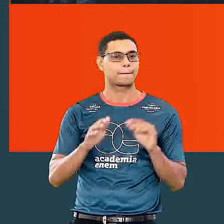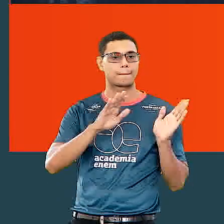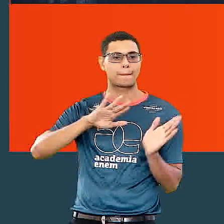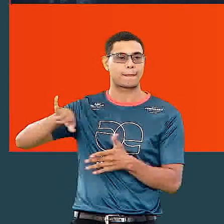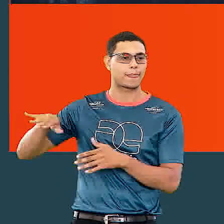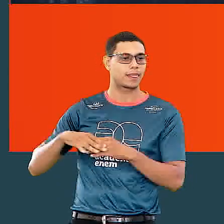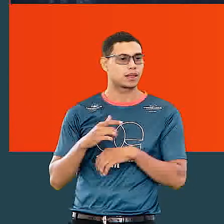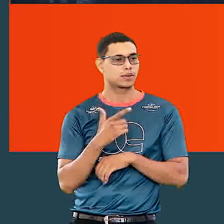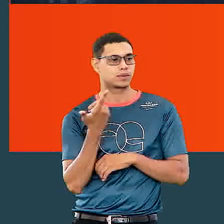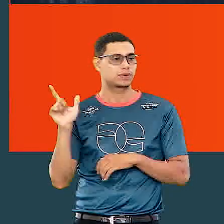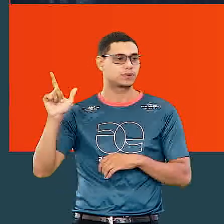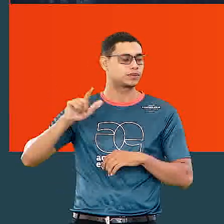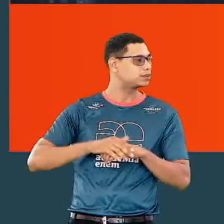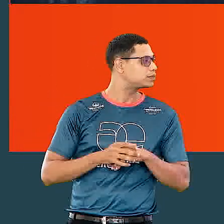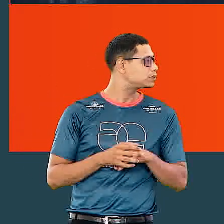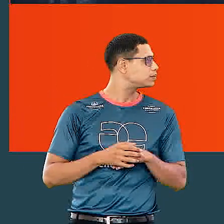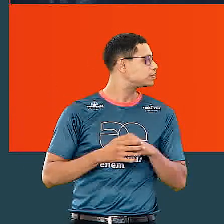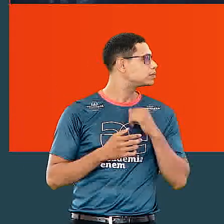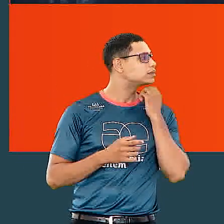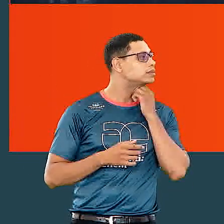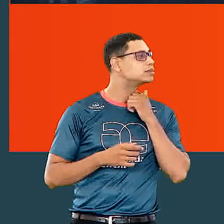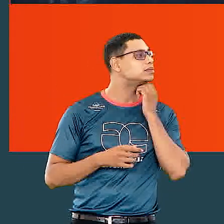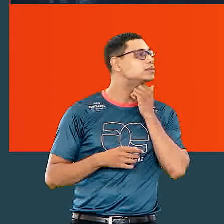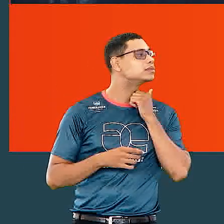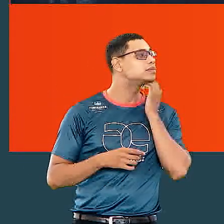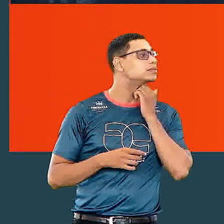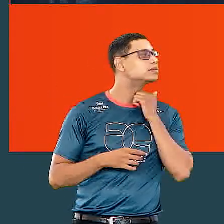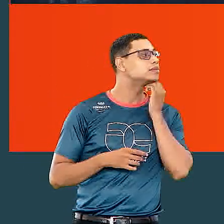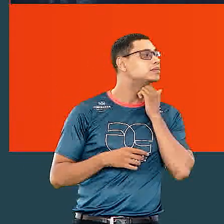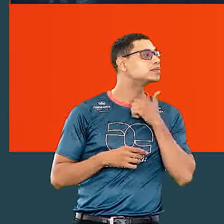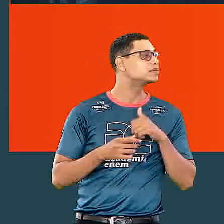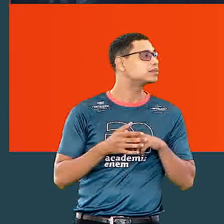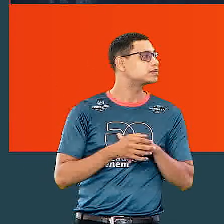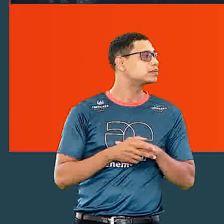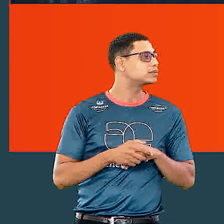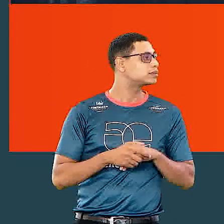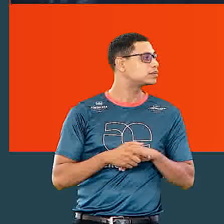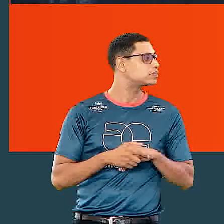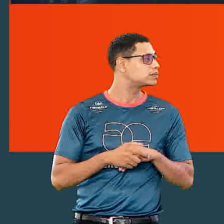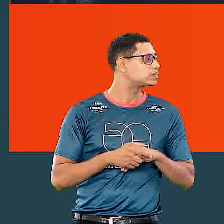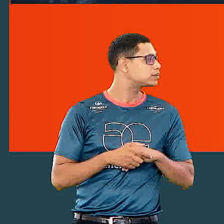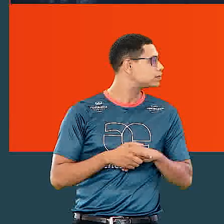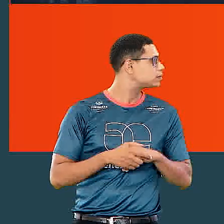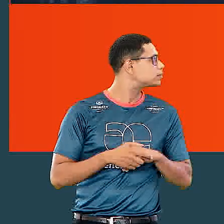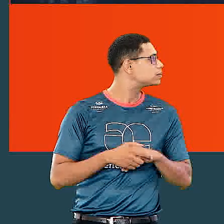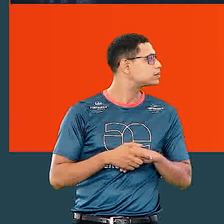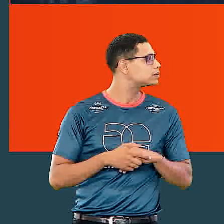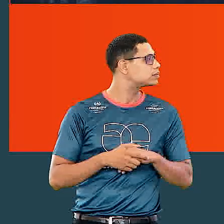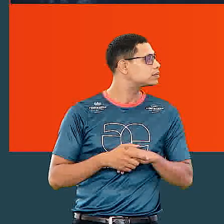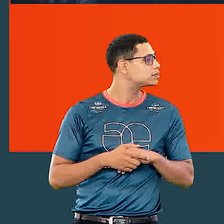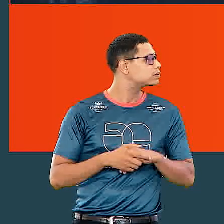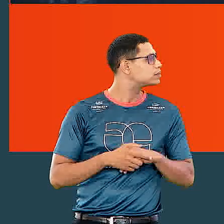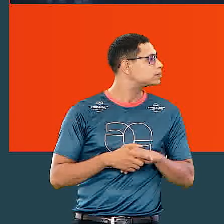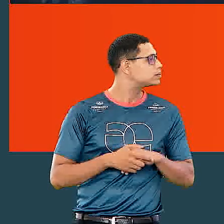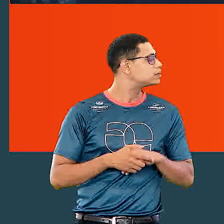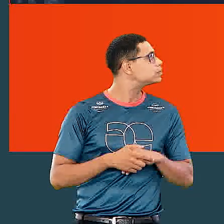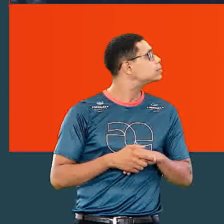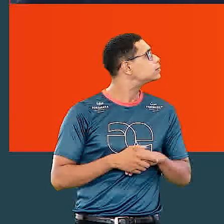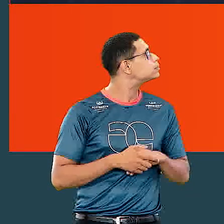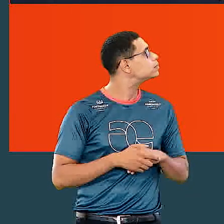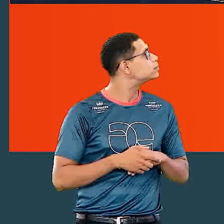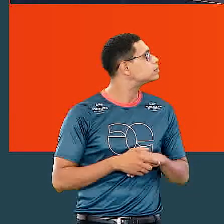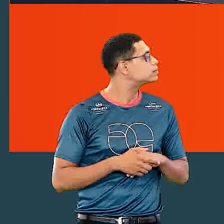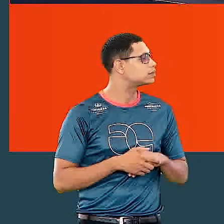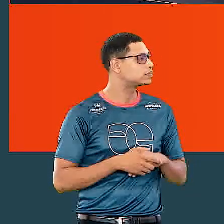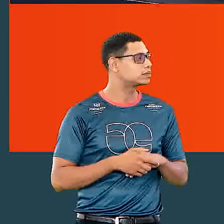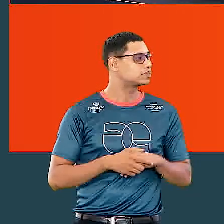questão. Vai, amore! Cadê? Olha aí, ó. Negada querendo me bloquear, olha o racismo. Me bloquear. Tá